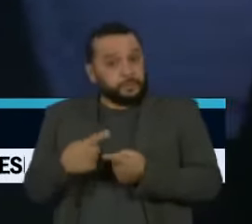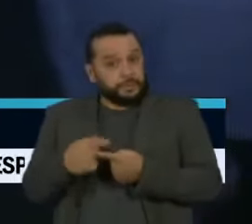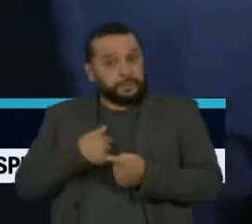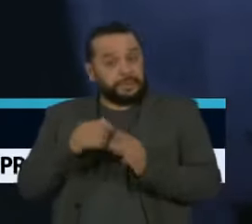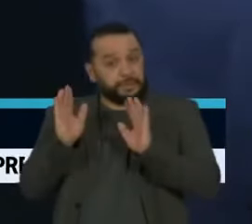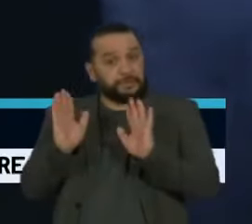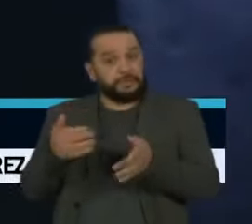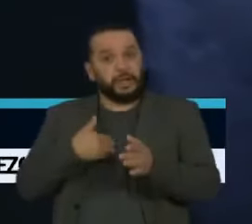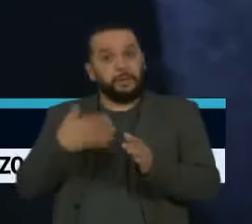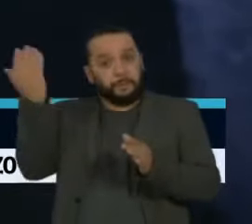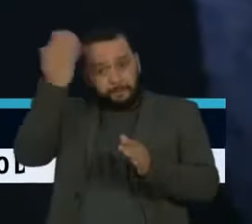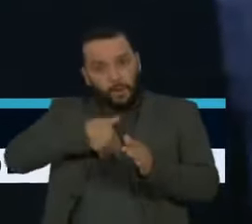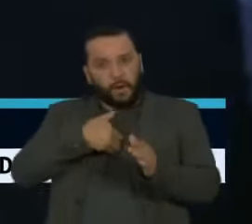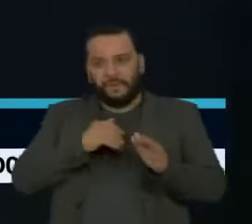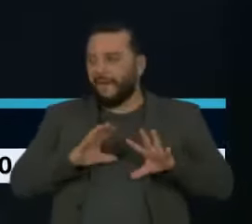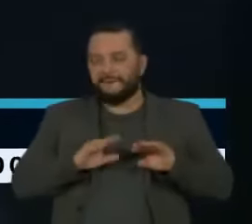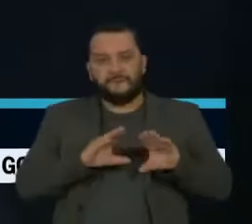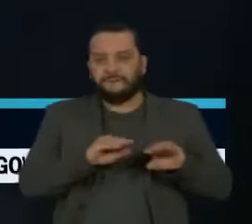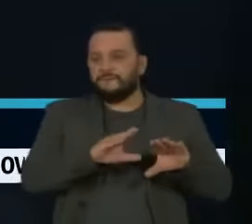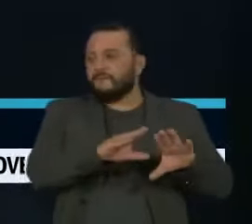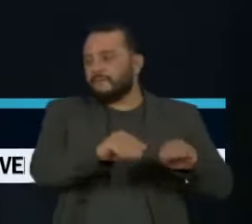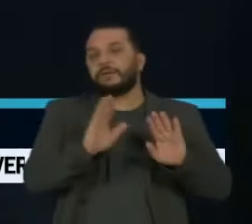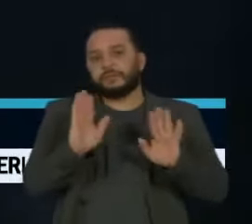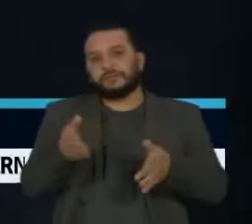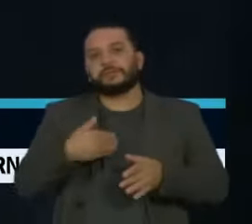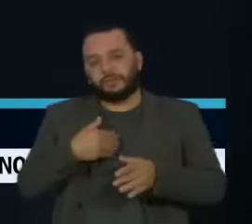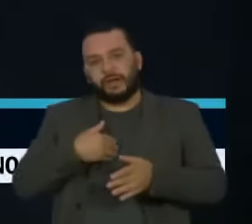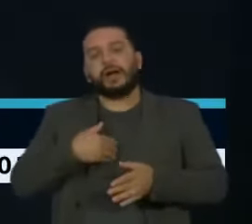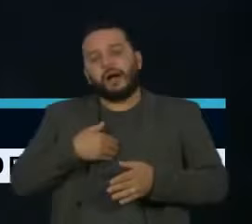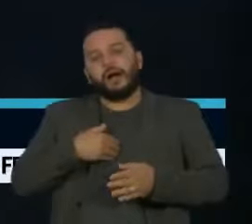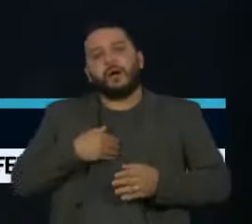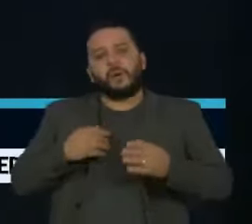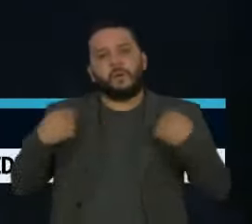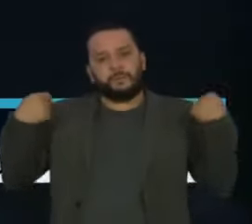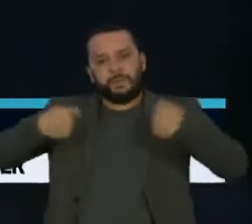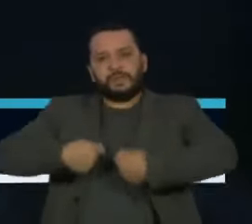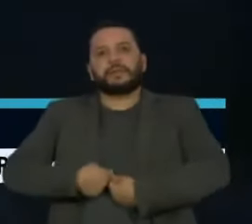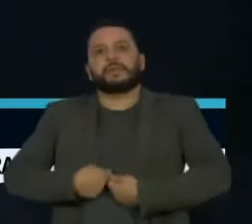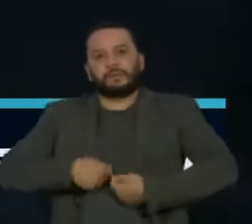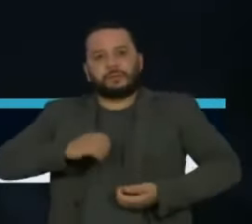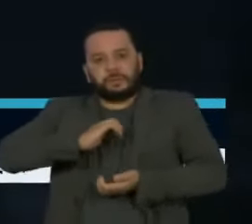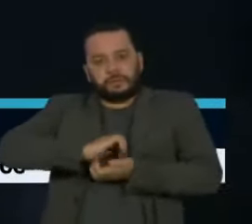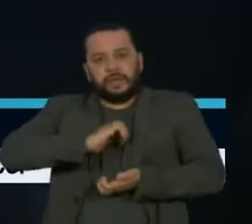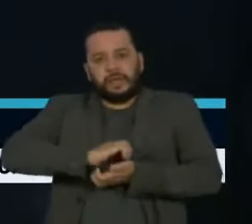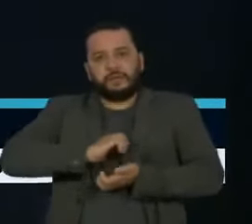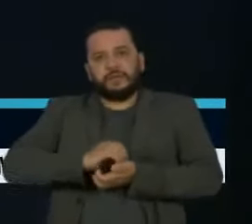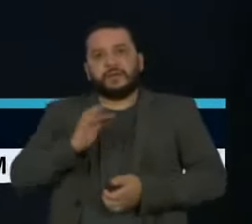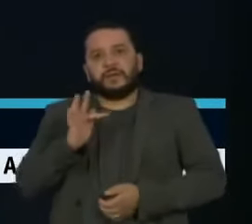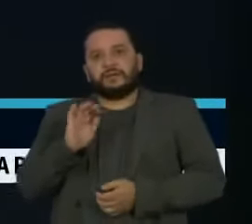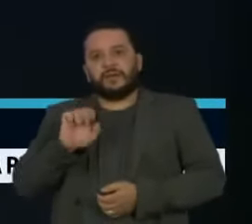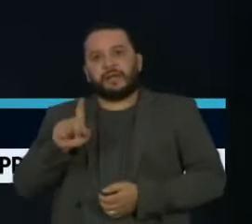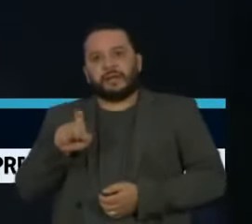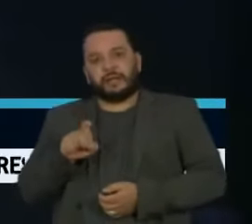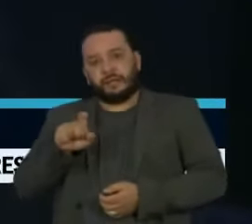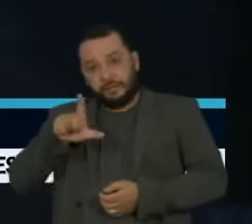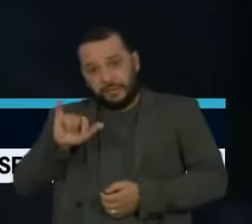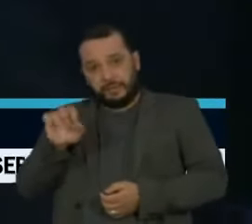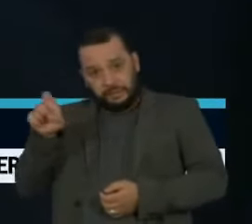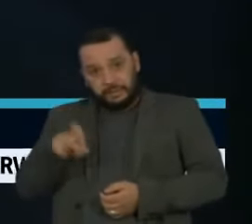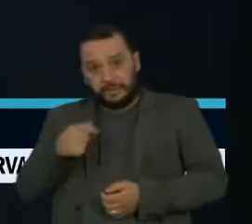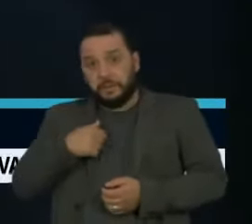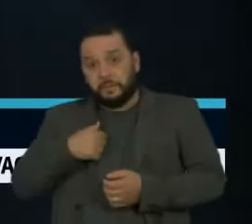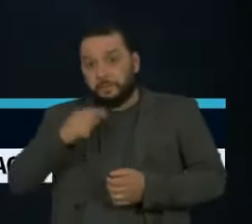provas. A afirmação está no despacho do ministro do Superior Tribunal de Justiça, Félix Fischer, que determinou a volta do